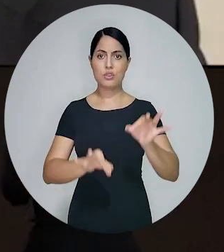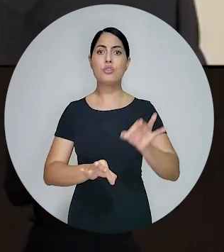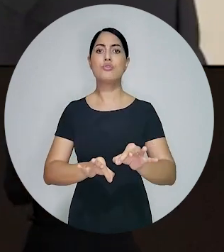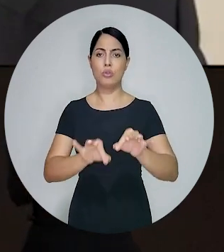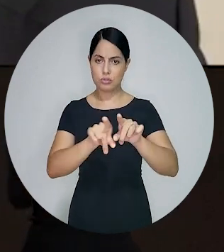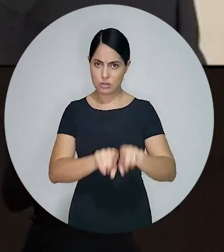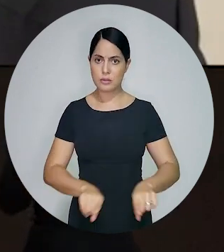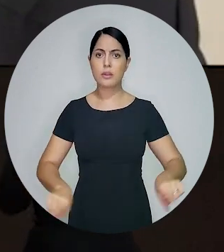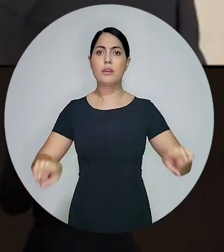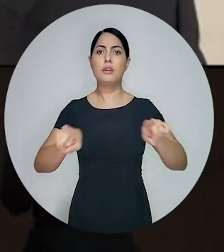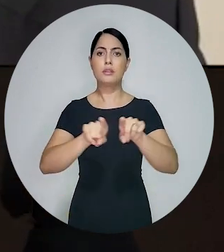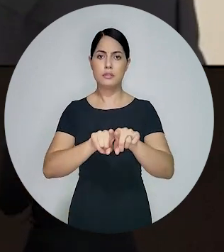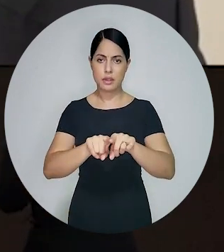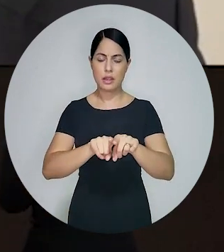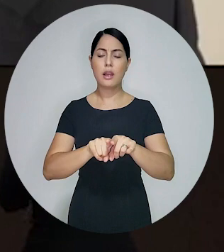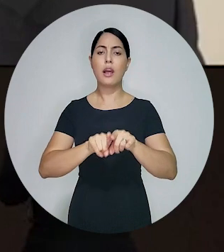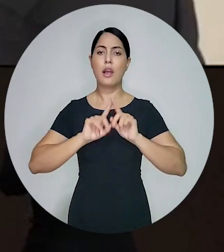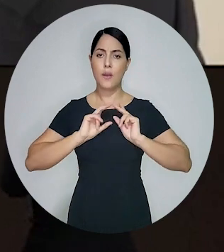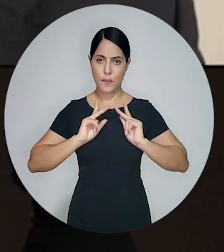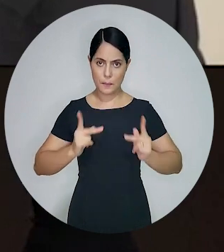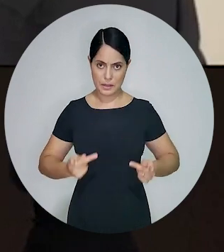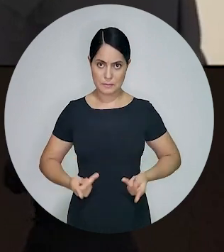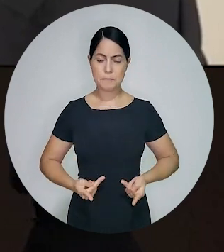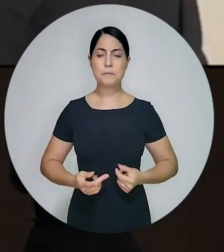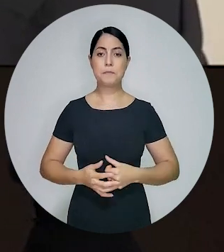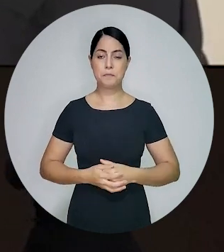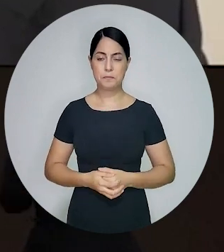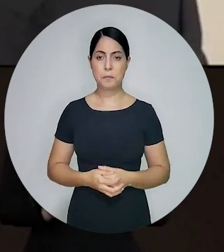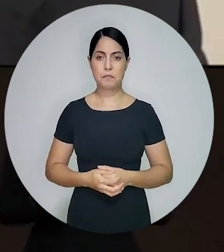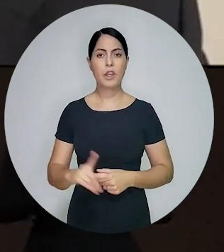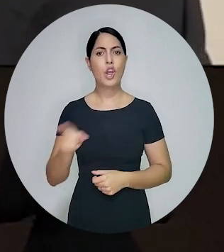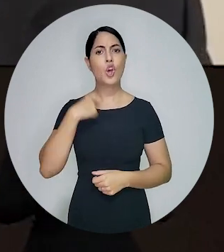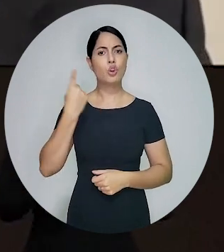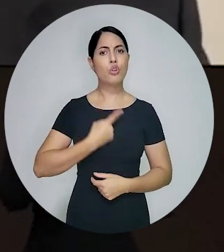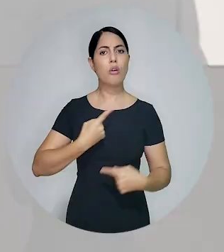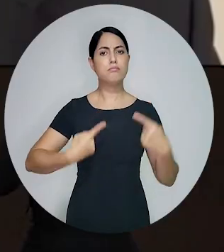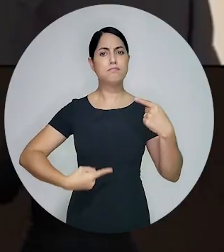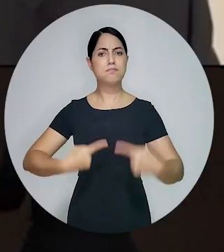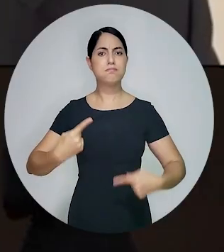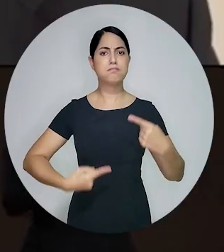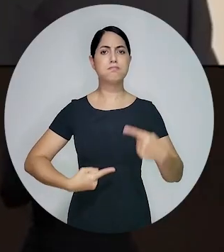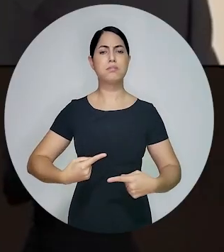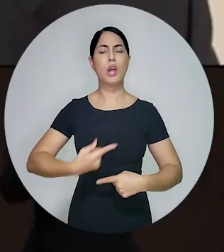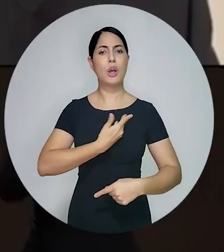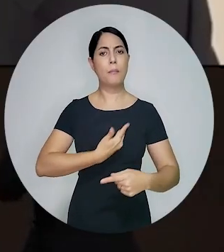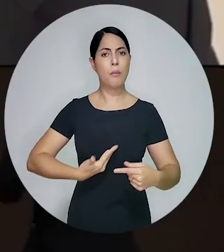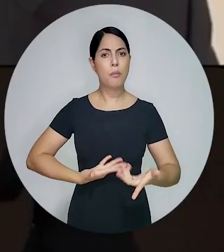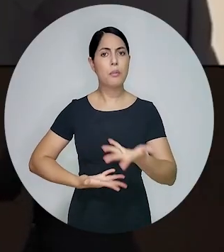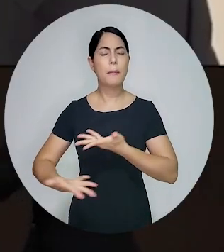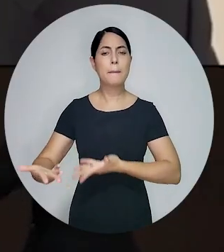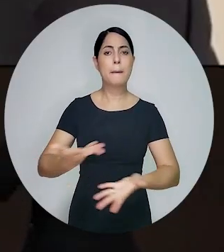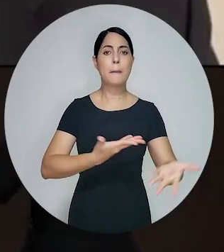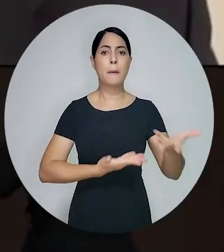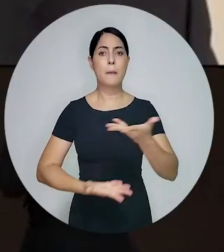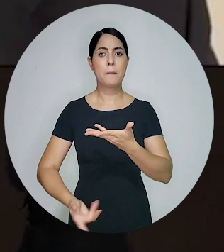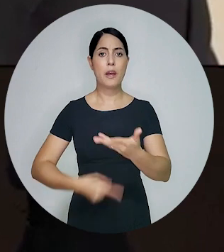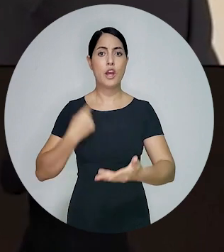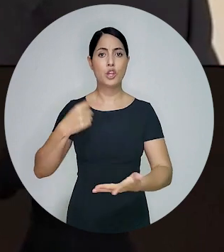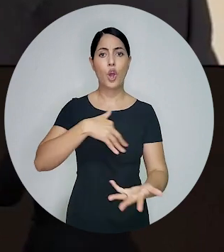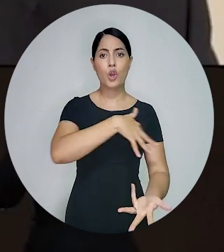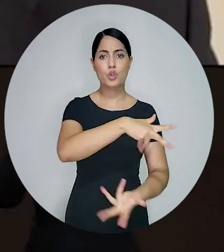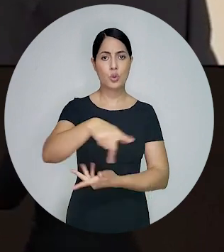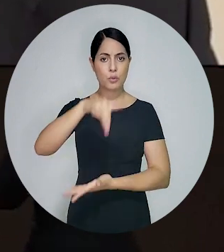à consolidação de uma sociedade mais justa, fraterna e humana. Estivemos sempre na vanguarda do debate